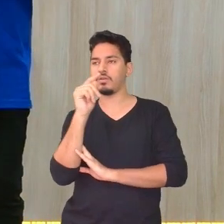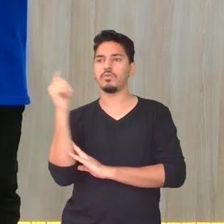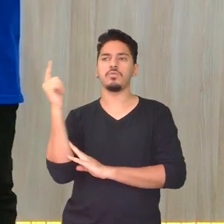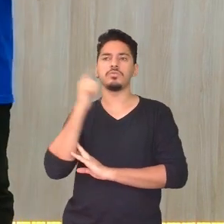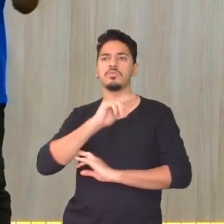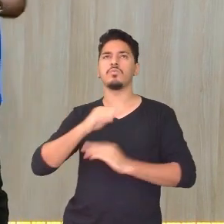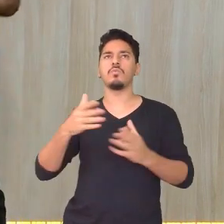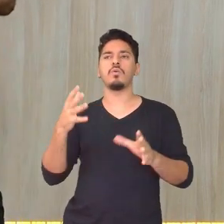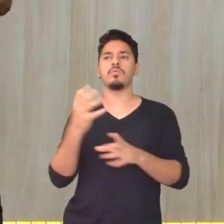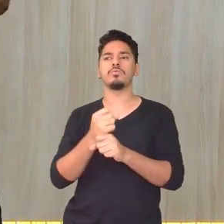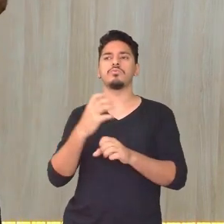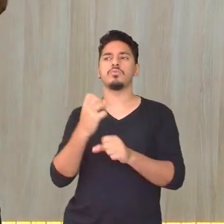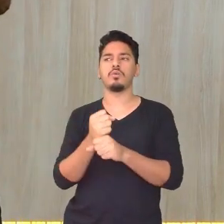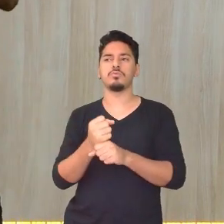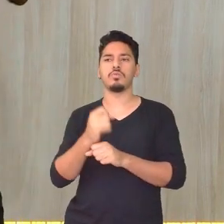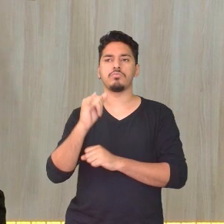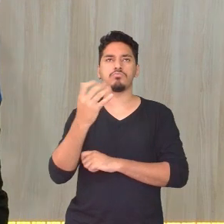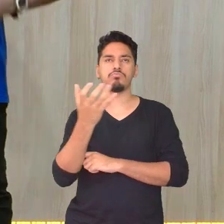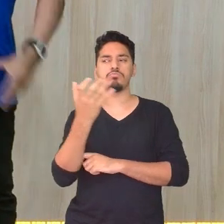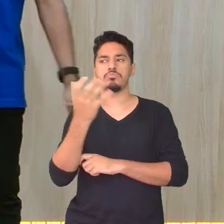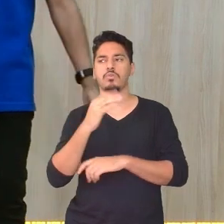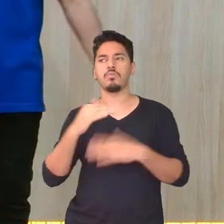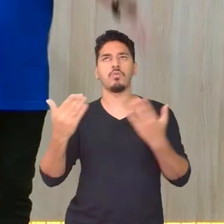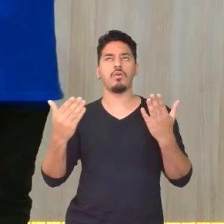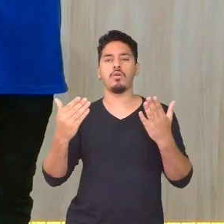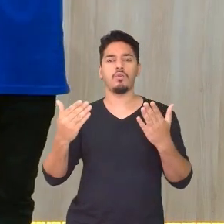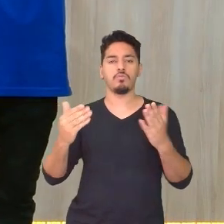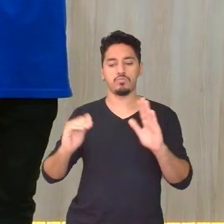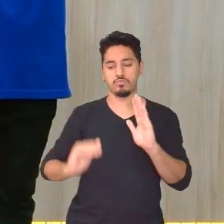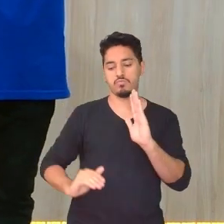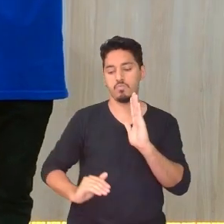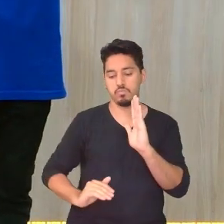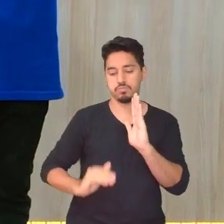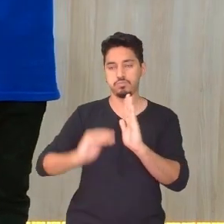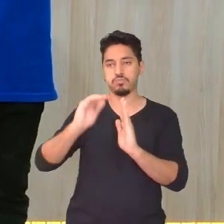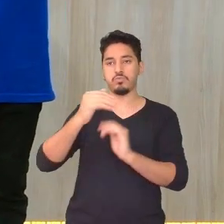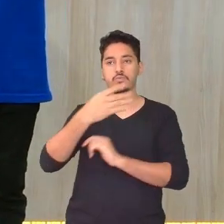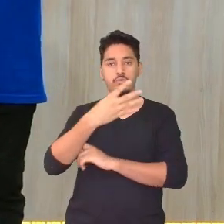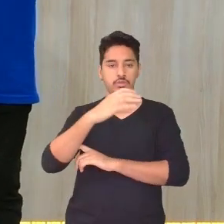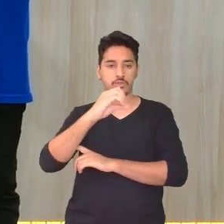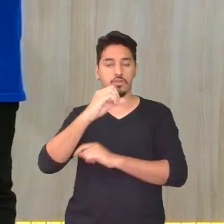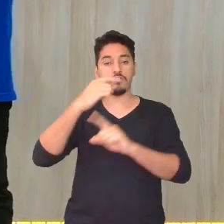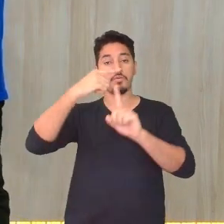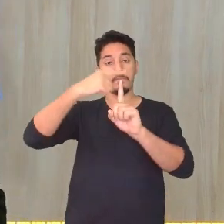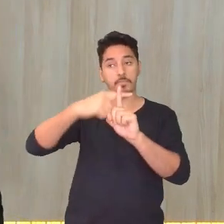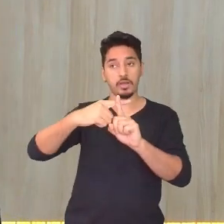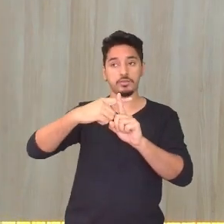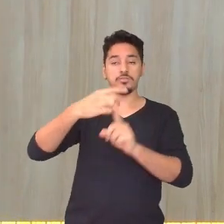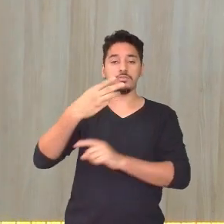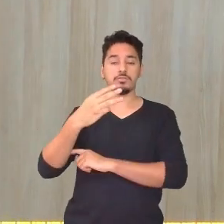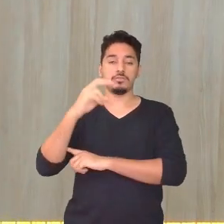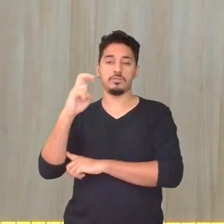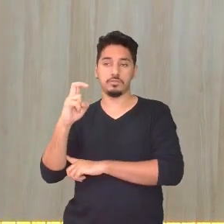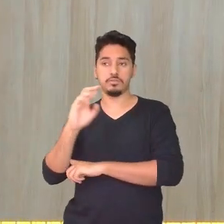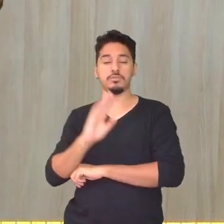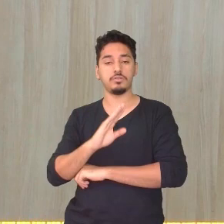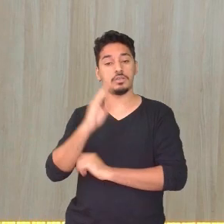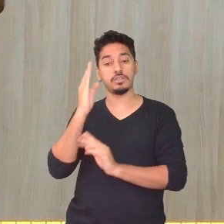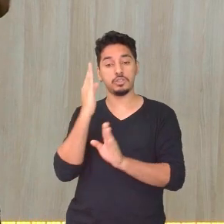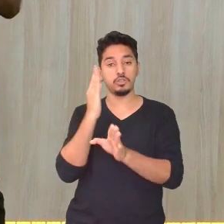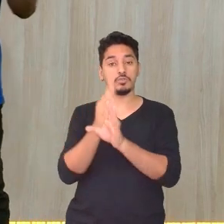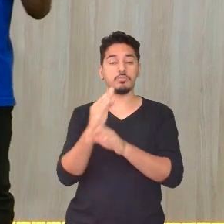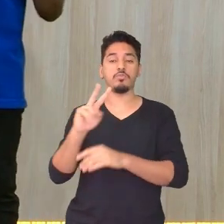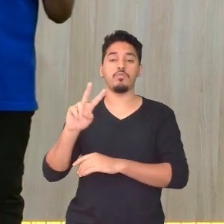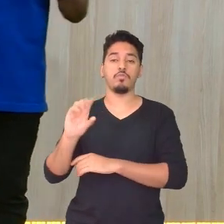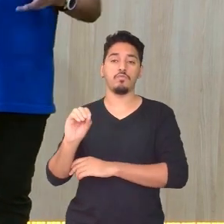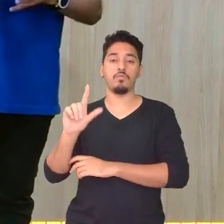era o total, né? Se eu quisesse, qual o volume do tonel total? Aí eu pegava 49 e somaria com 35 e descobriria o